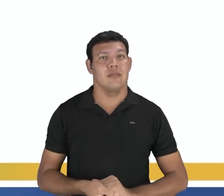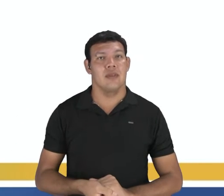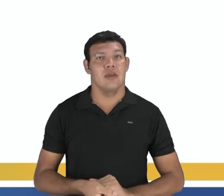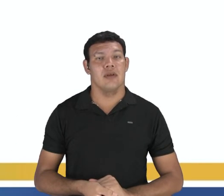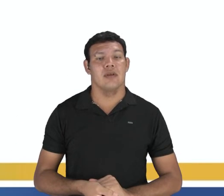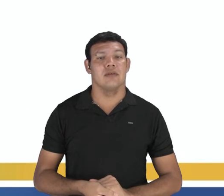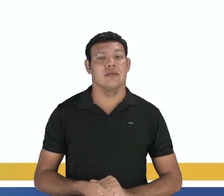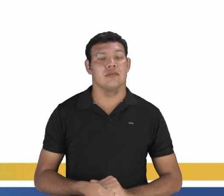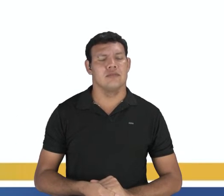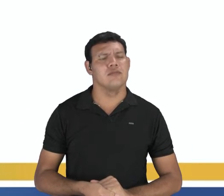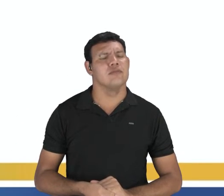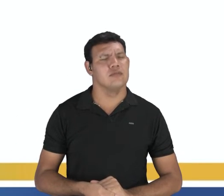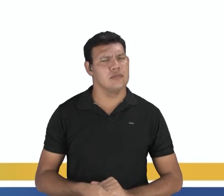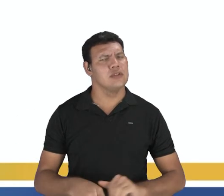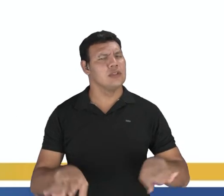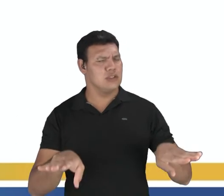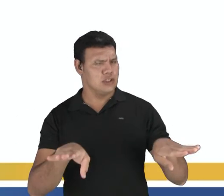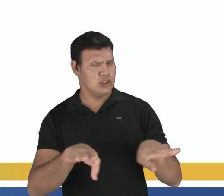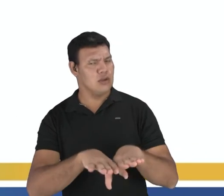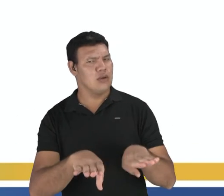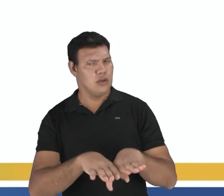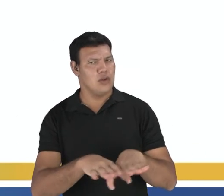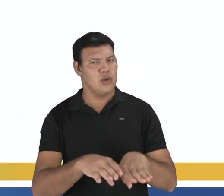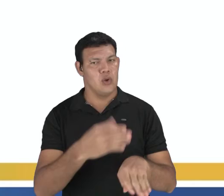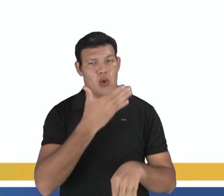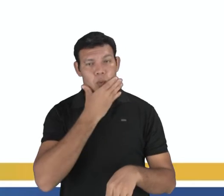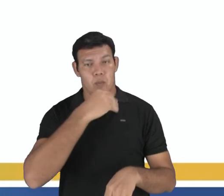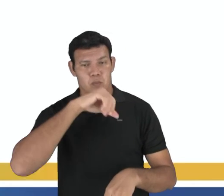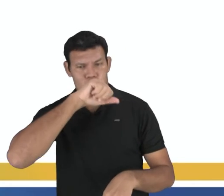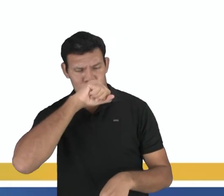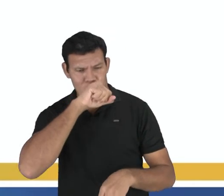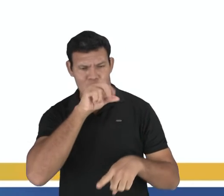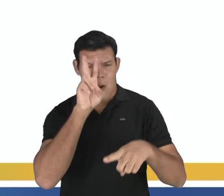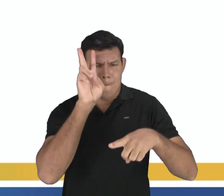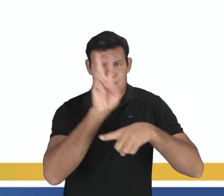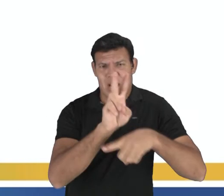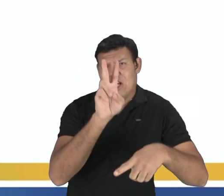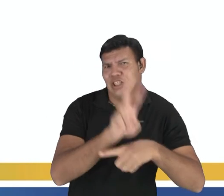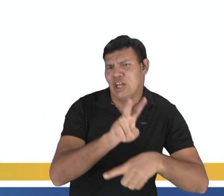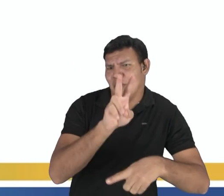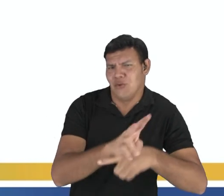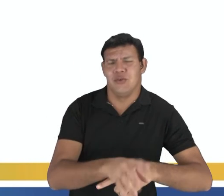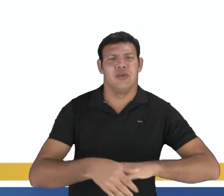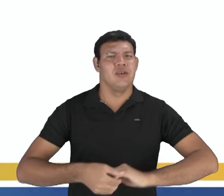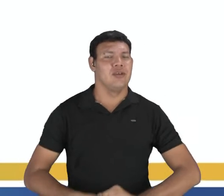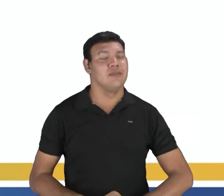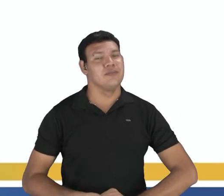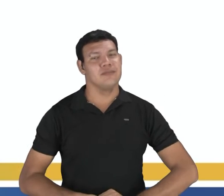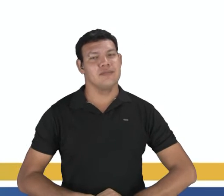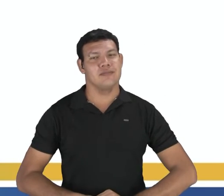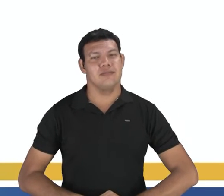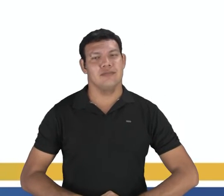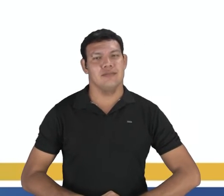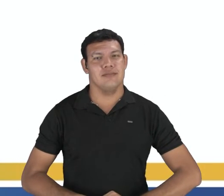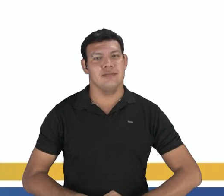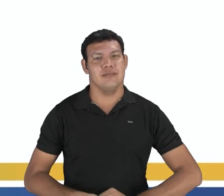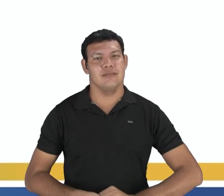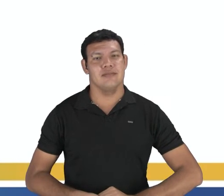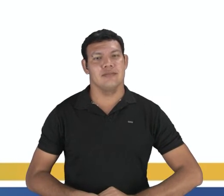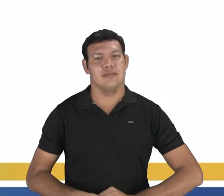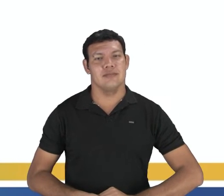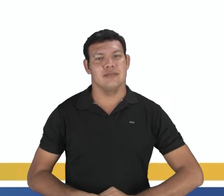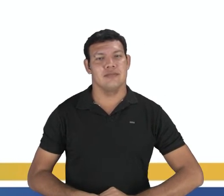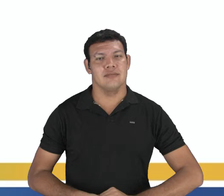hectare e seu super e seu pai superprotetor up A Swift